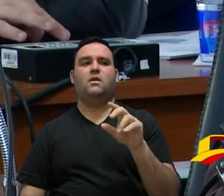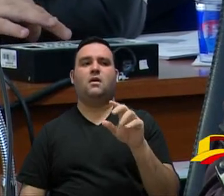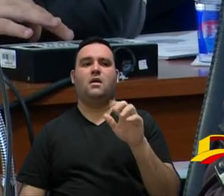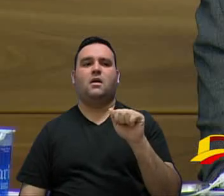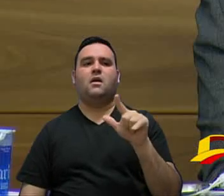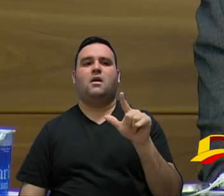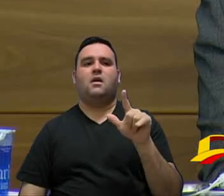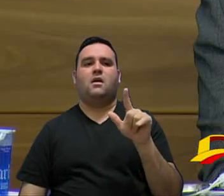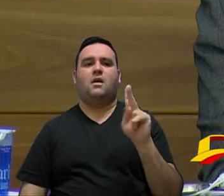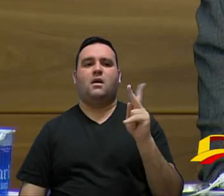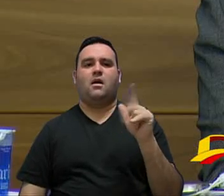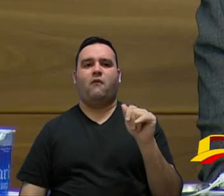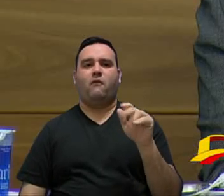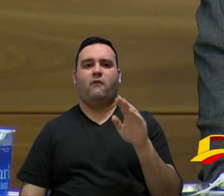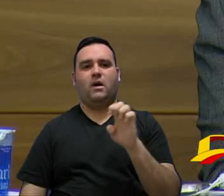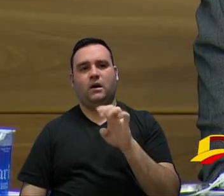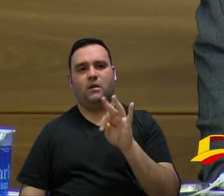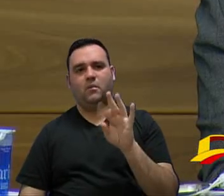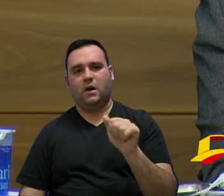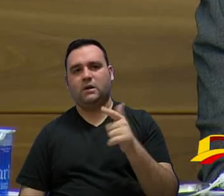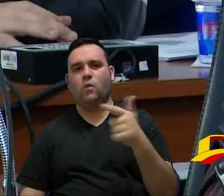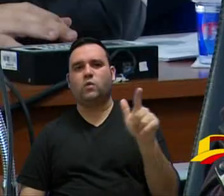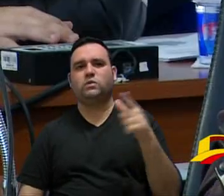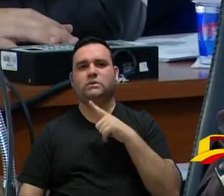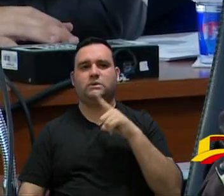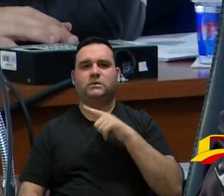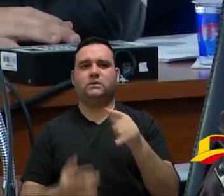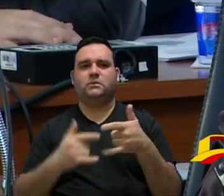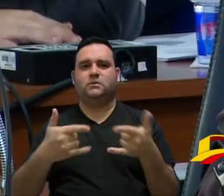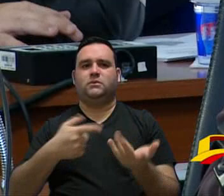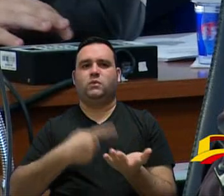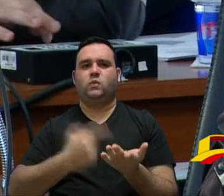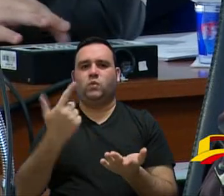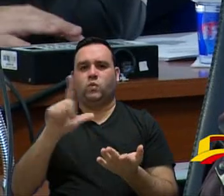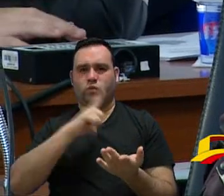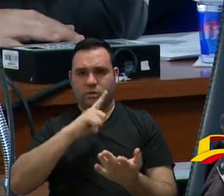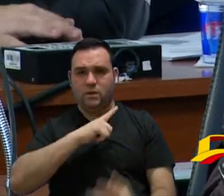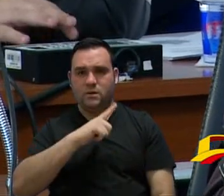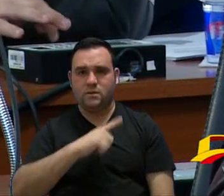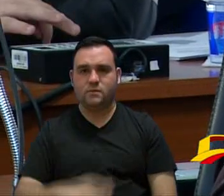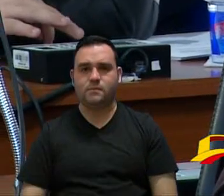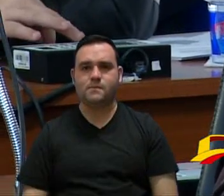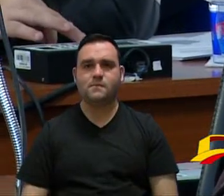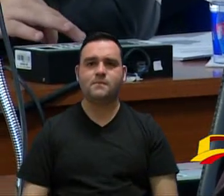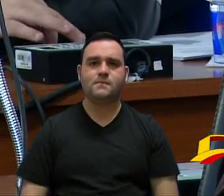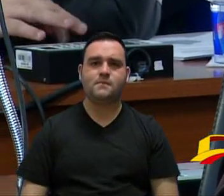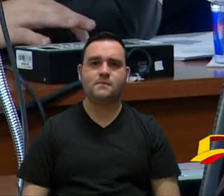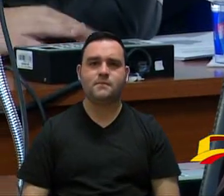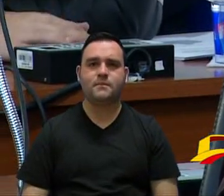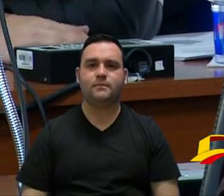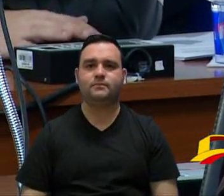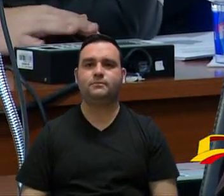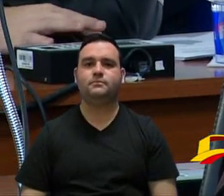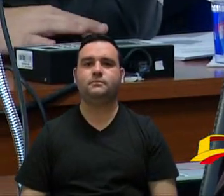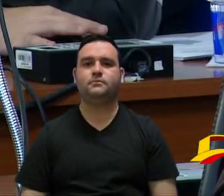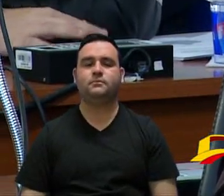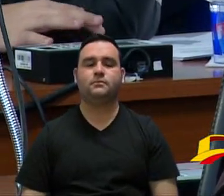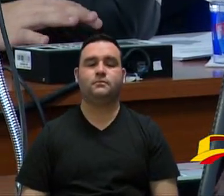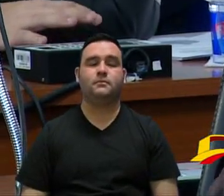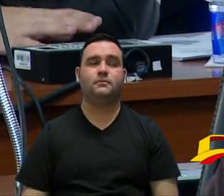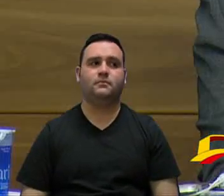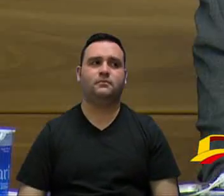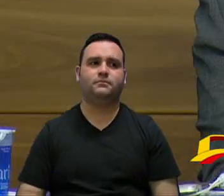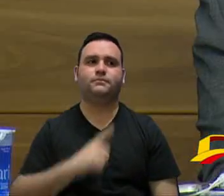alfa e beta é mas tem um outro contrato também ambulância e a inteiro